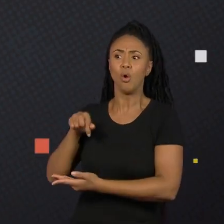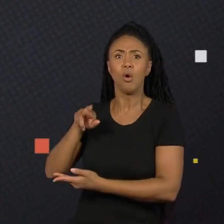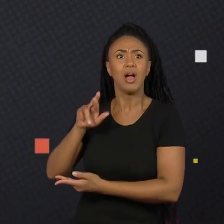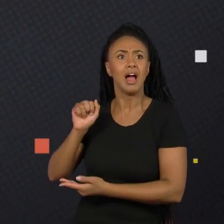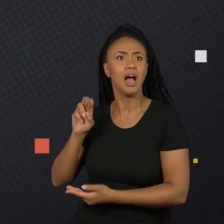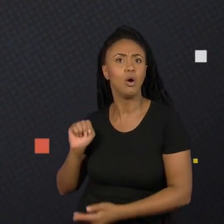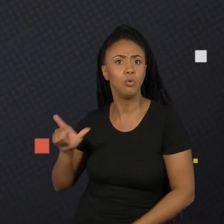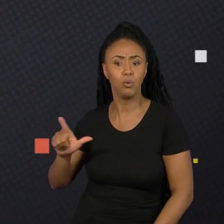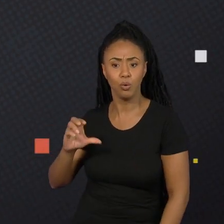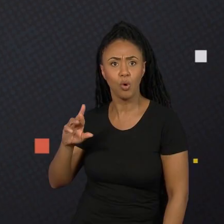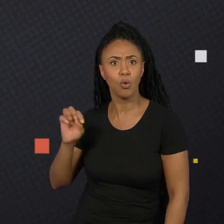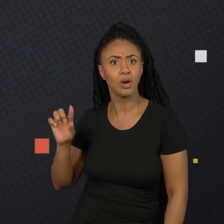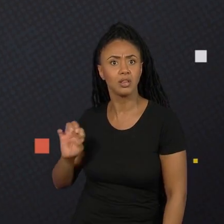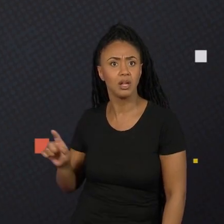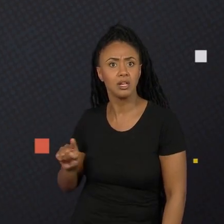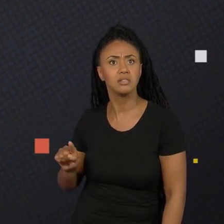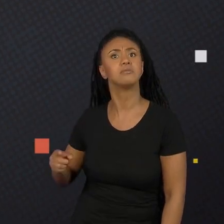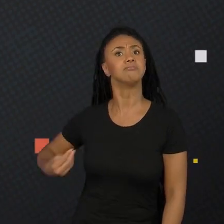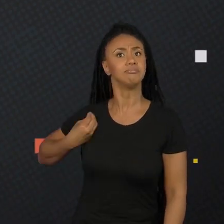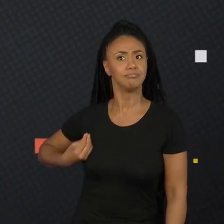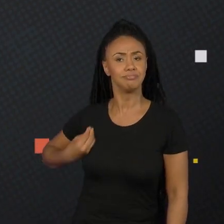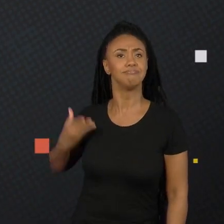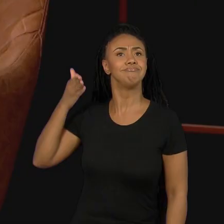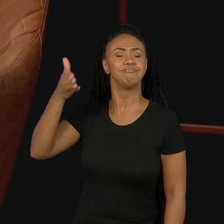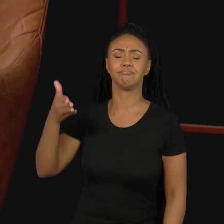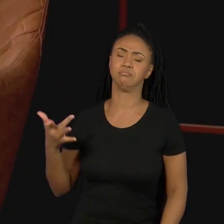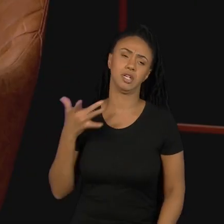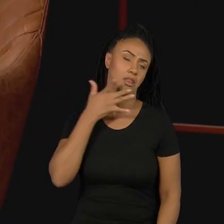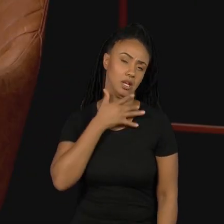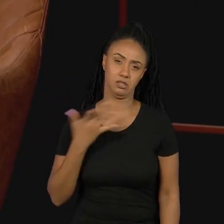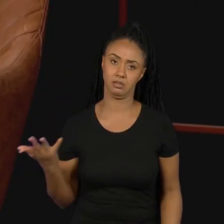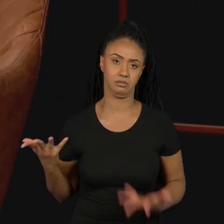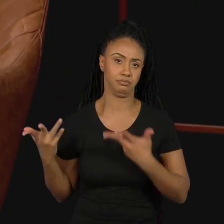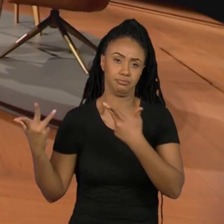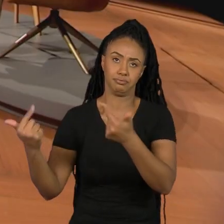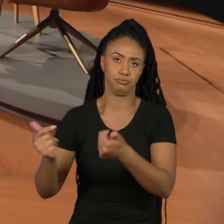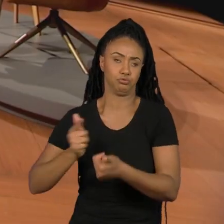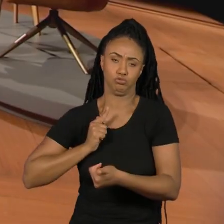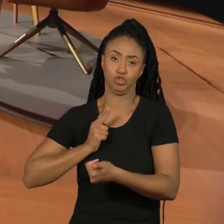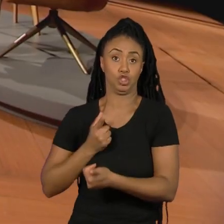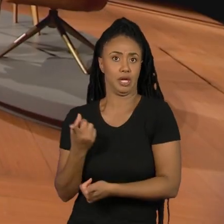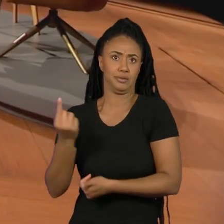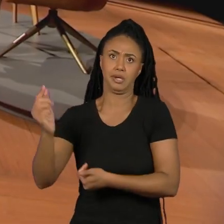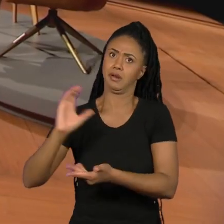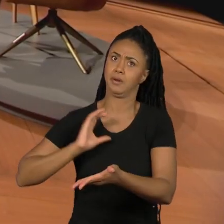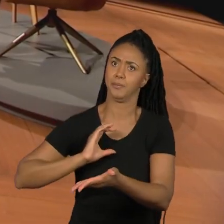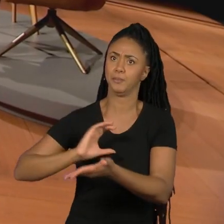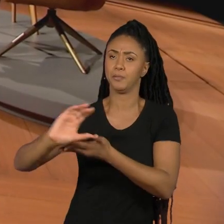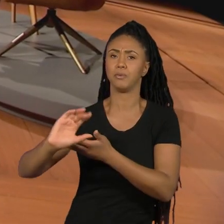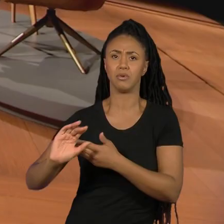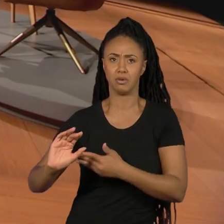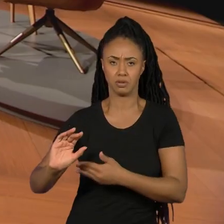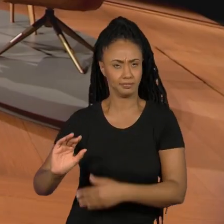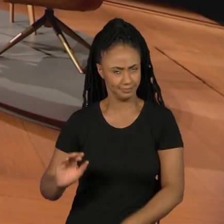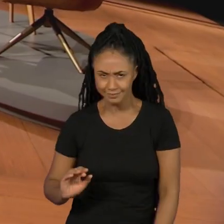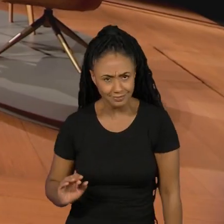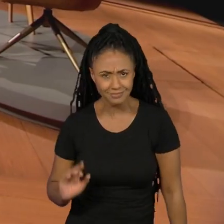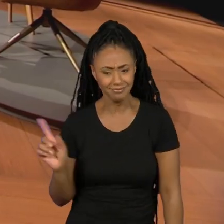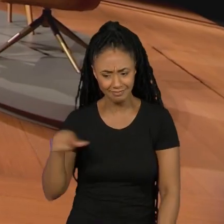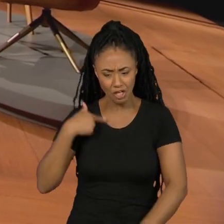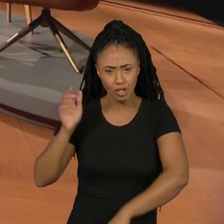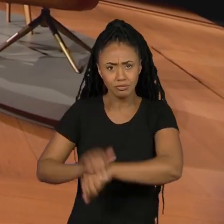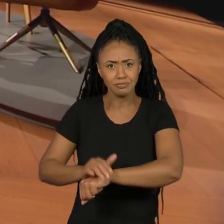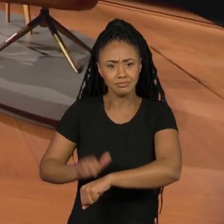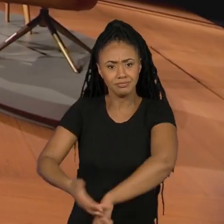uma delícia, cara. Obviamente tínhamos patrocínio de milhões, né? Tudo foi na raça, cara, que delícia,